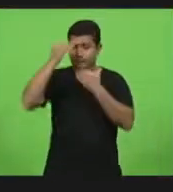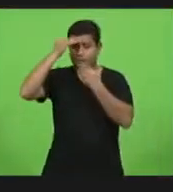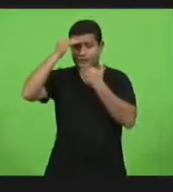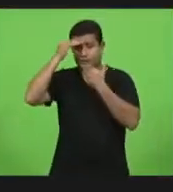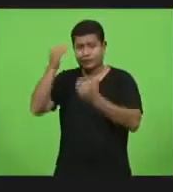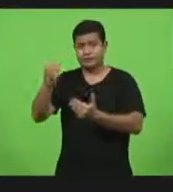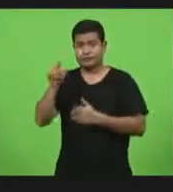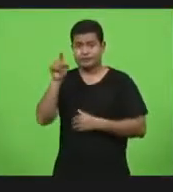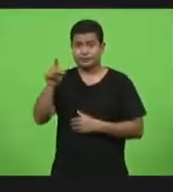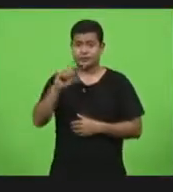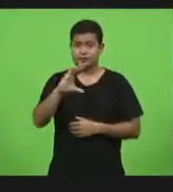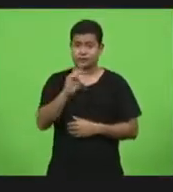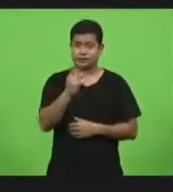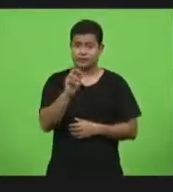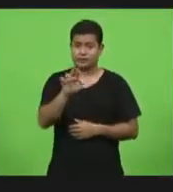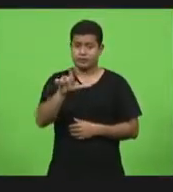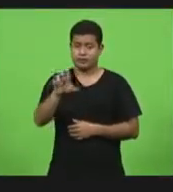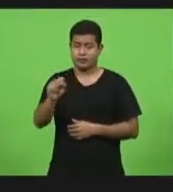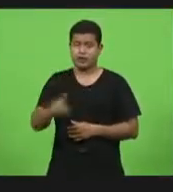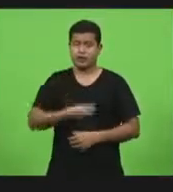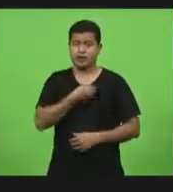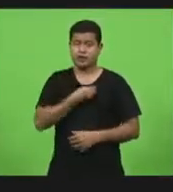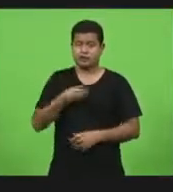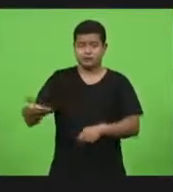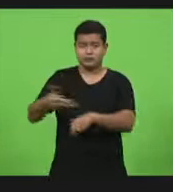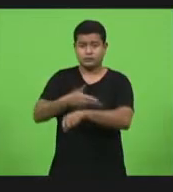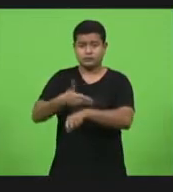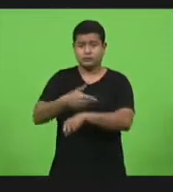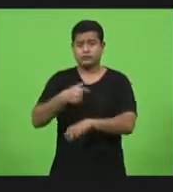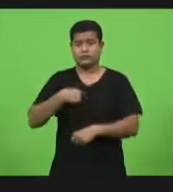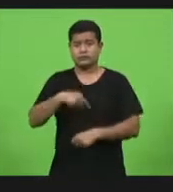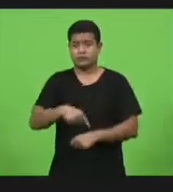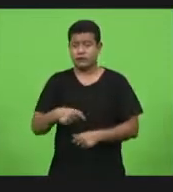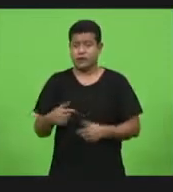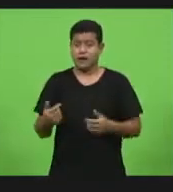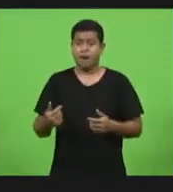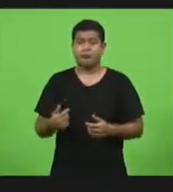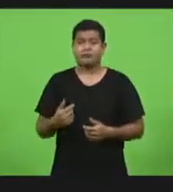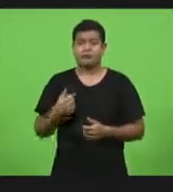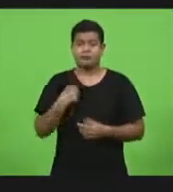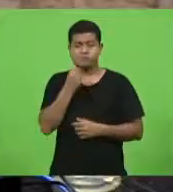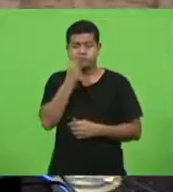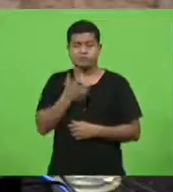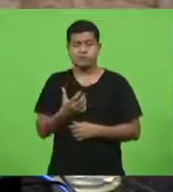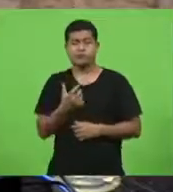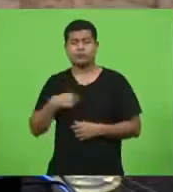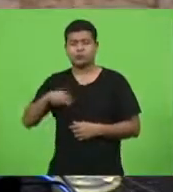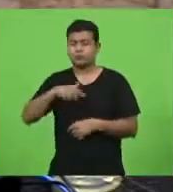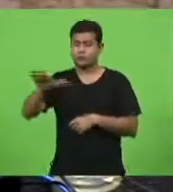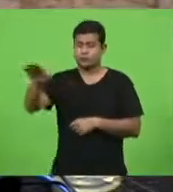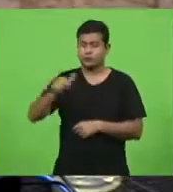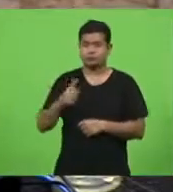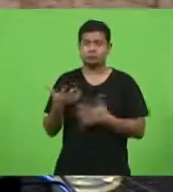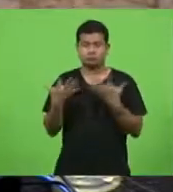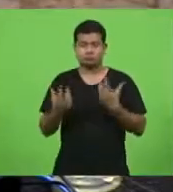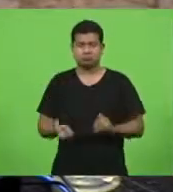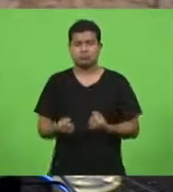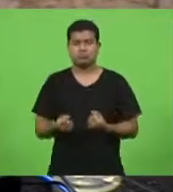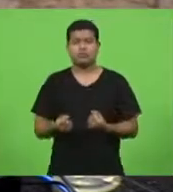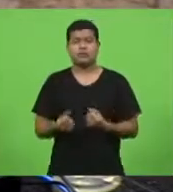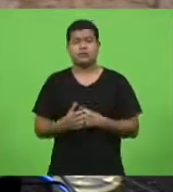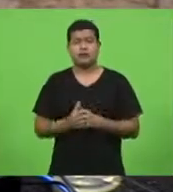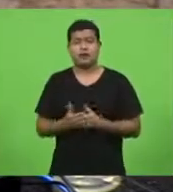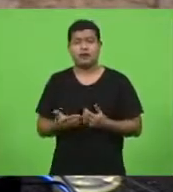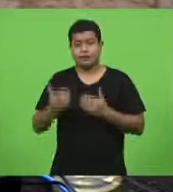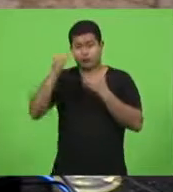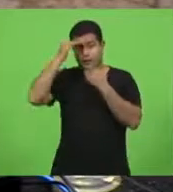secretário Charles, que tenha atendido de forma tão pronta a nossa convocação para essa Assembleia, e agradece